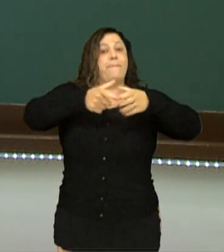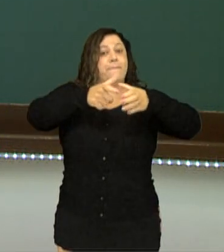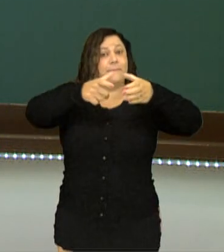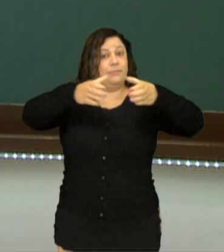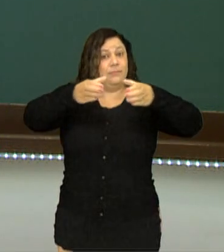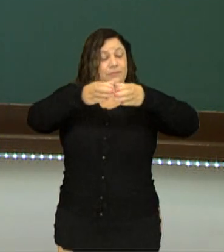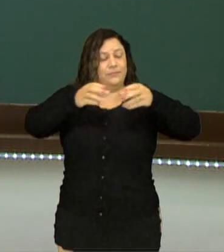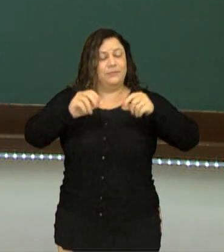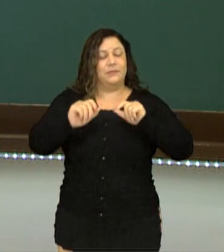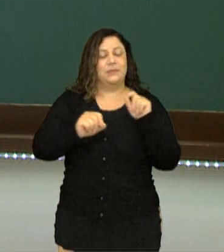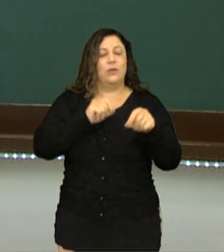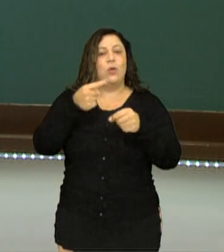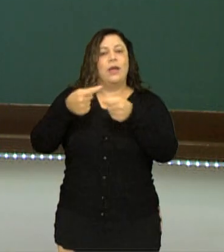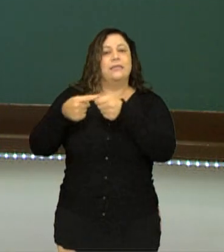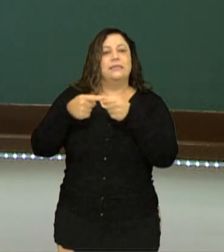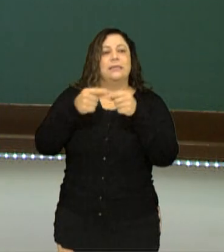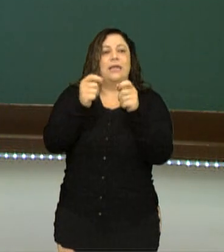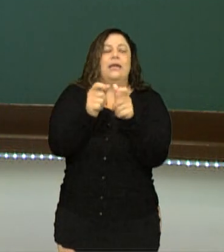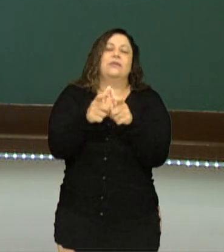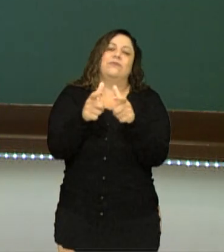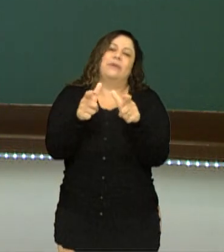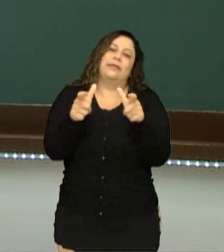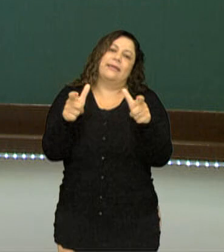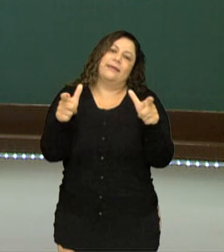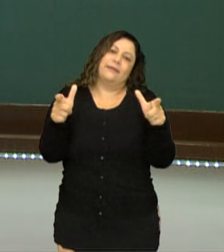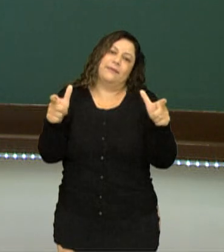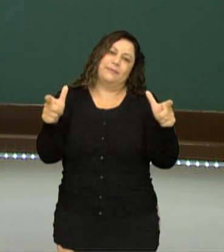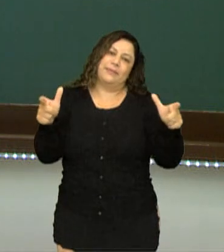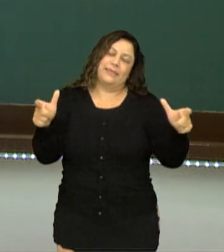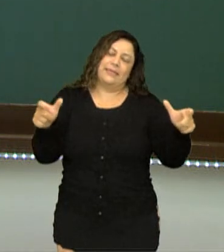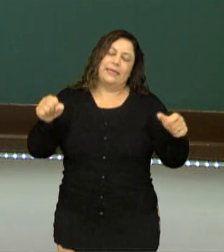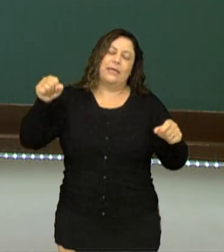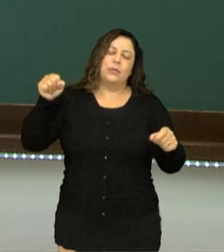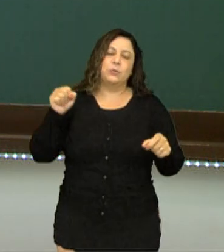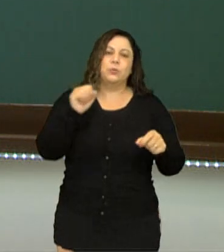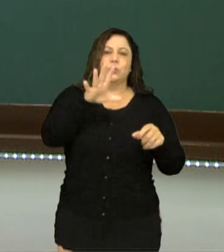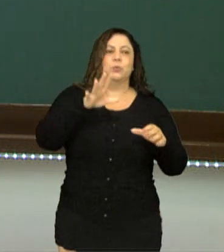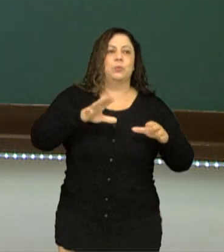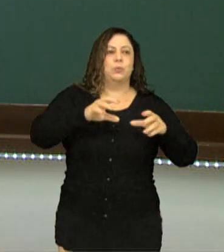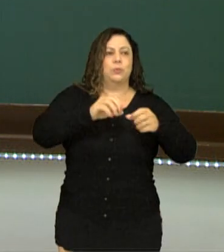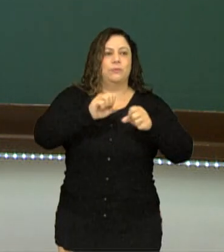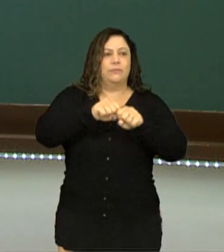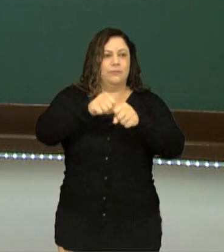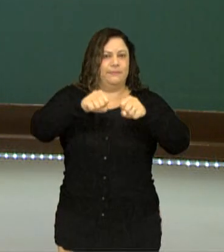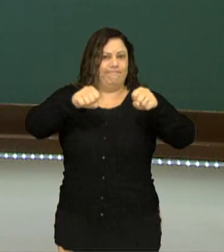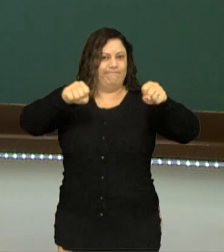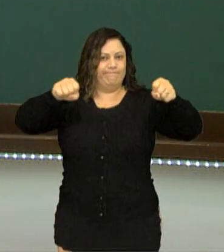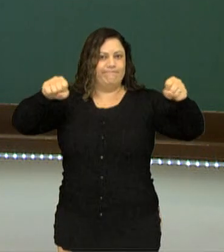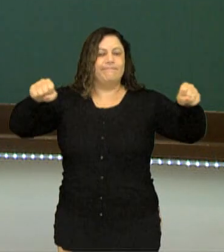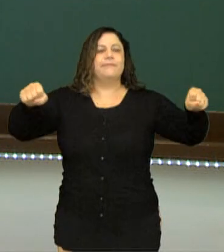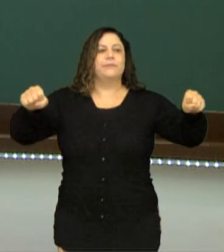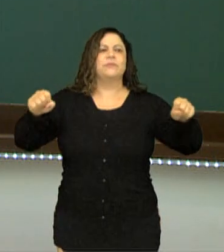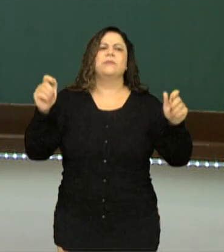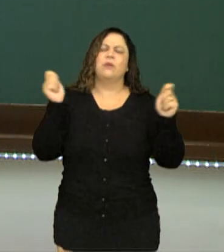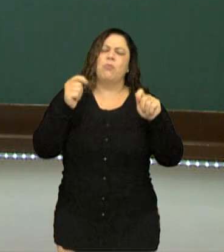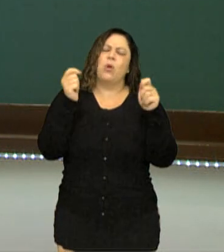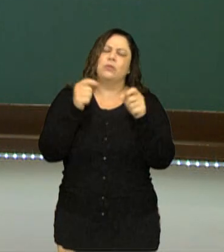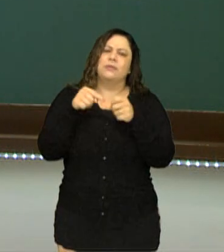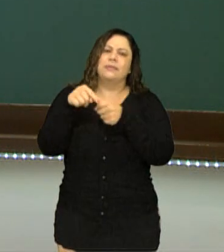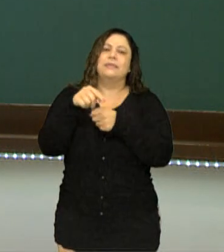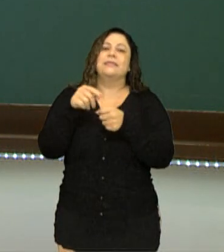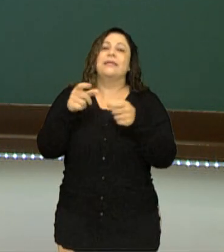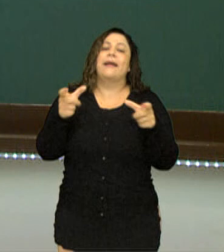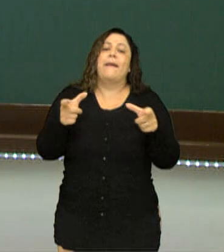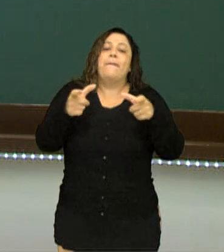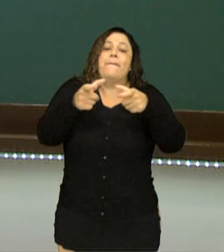ampliando essa parte que a gente chama daí de ampliar ou expandir a mancha urbana, que poderia ser pequena aqui no